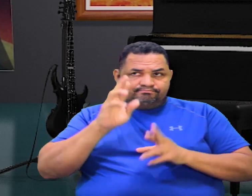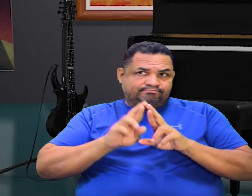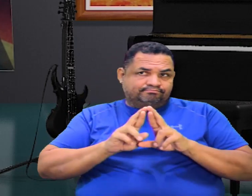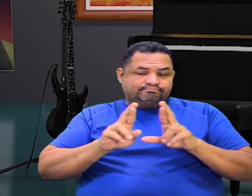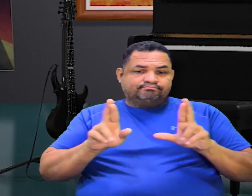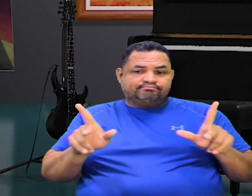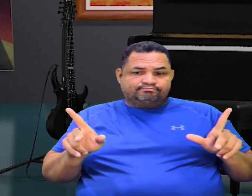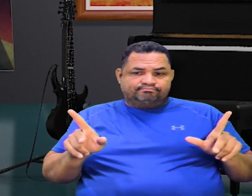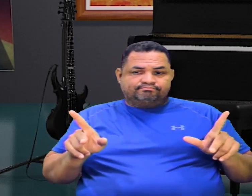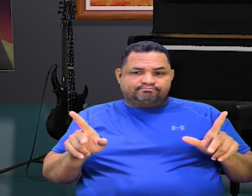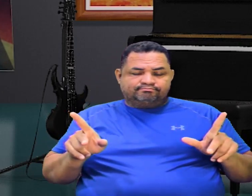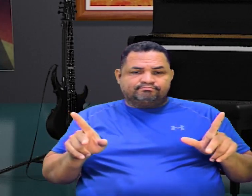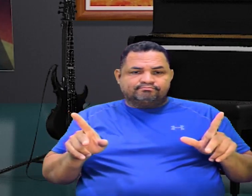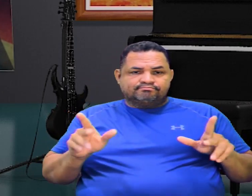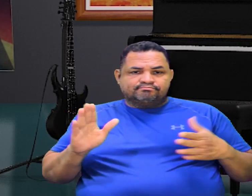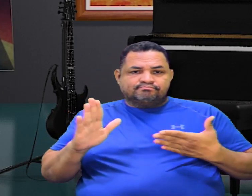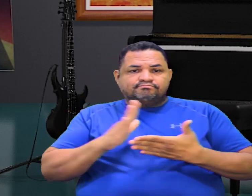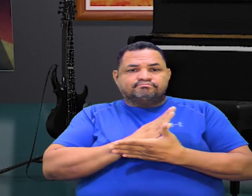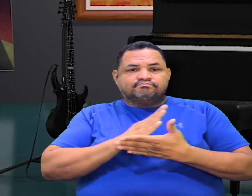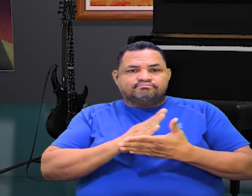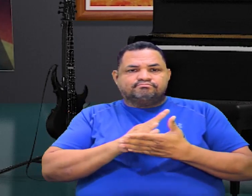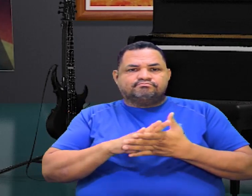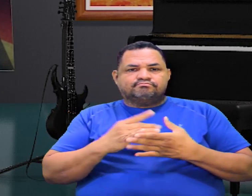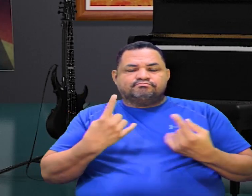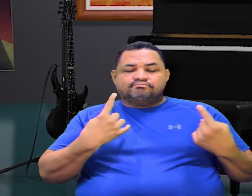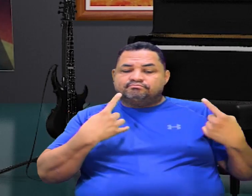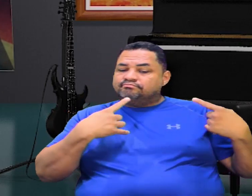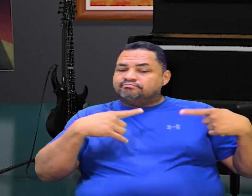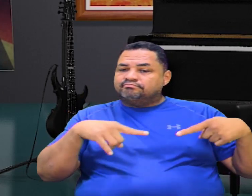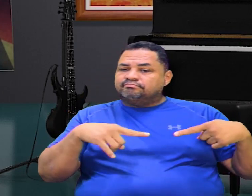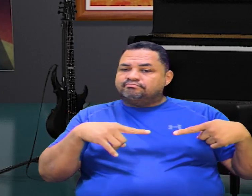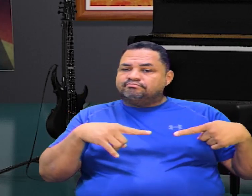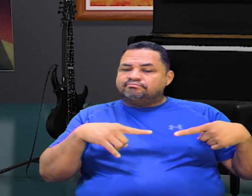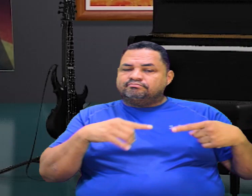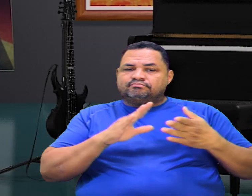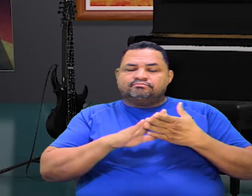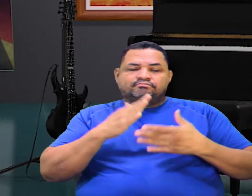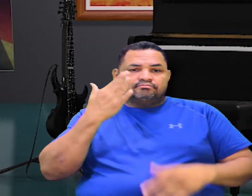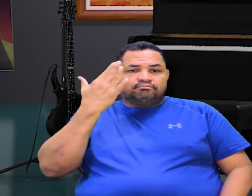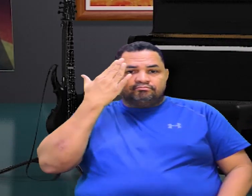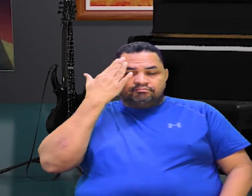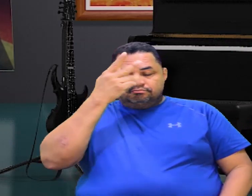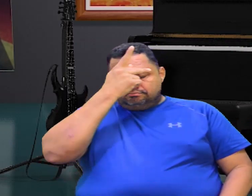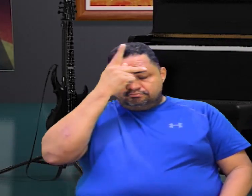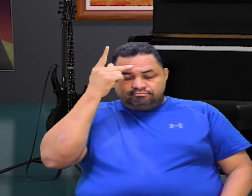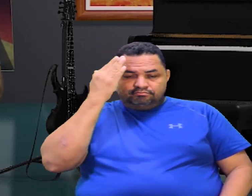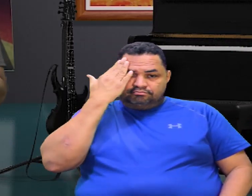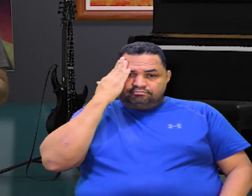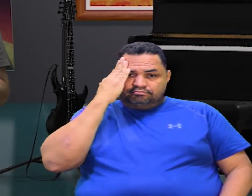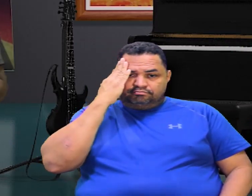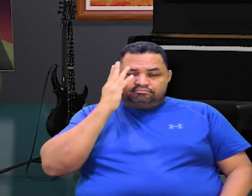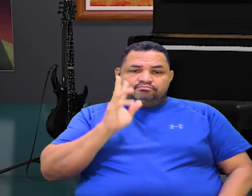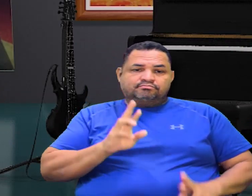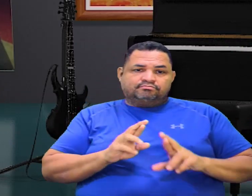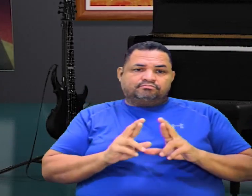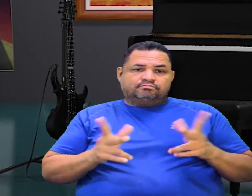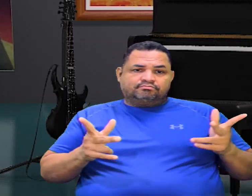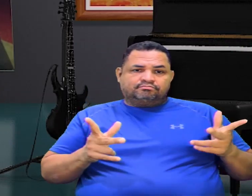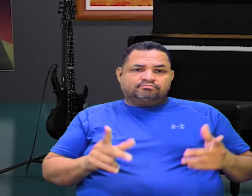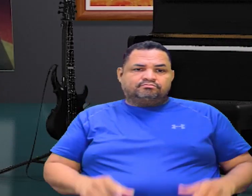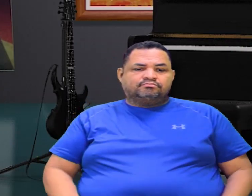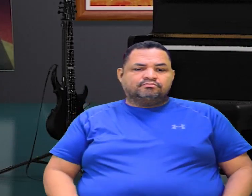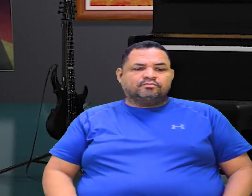entenderam de outra às vezes é o contrário o as pessoas entendem exatamente o que o que o artista tava